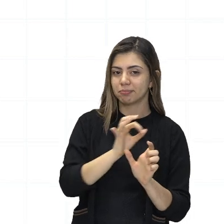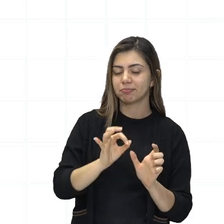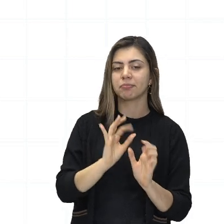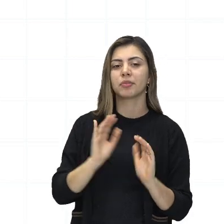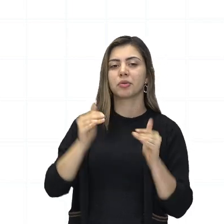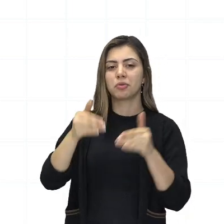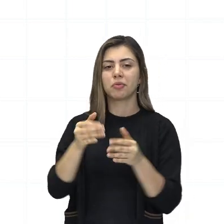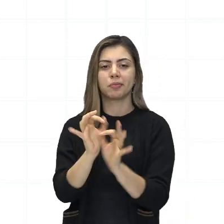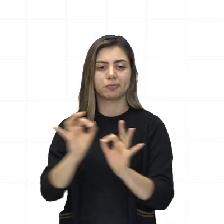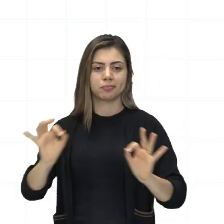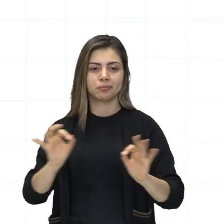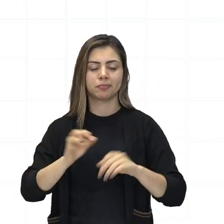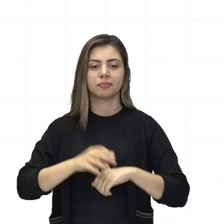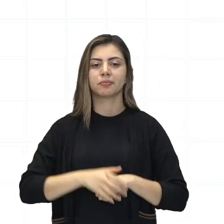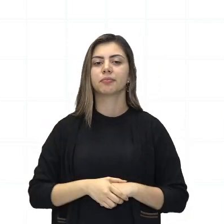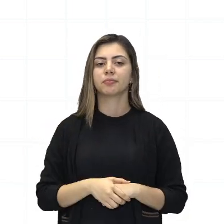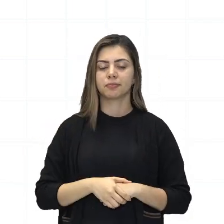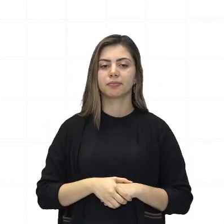morfossintaxe,